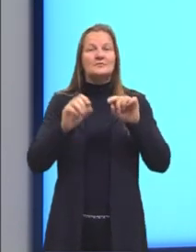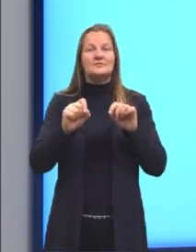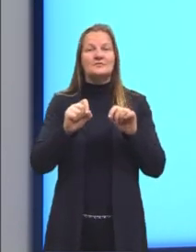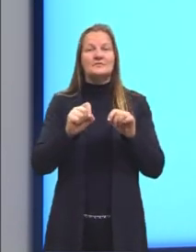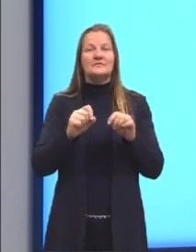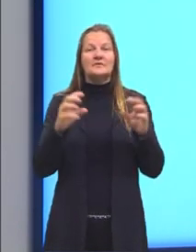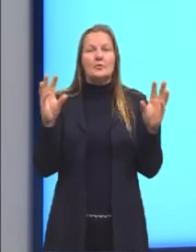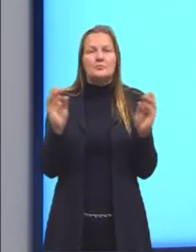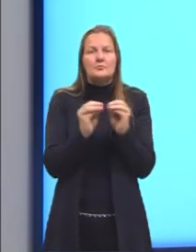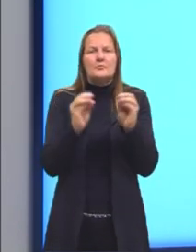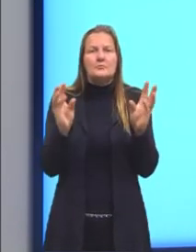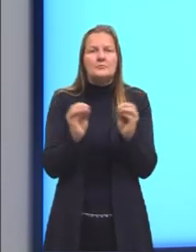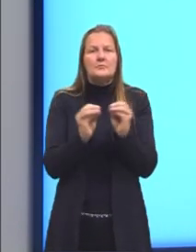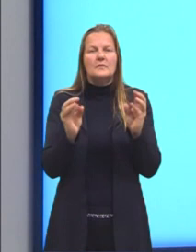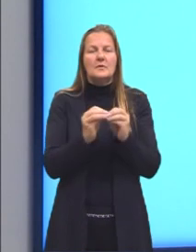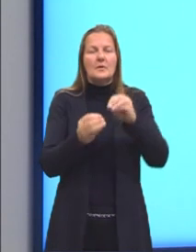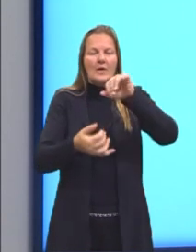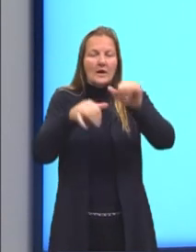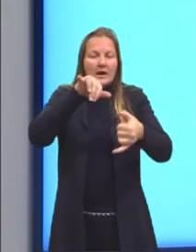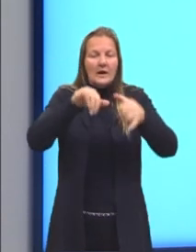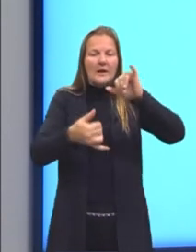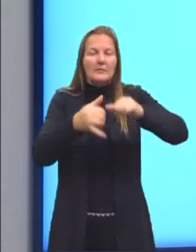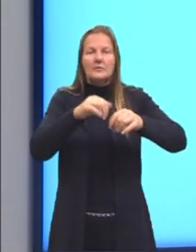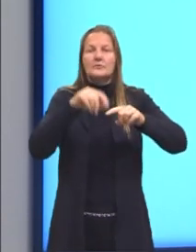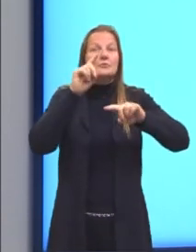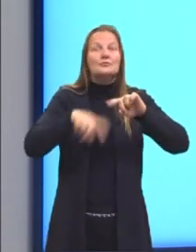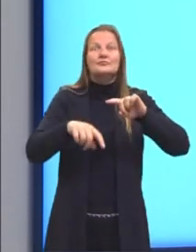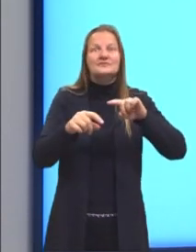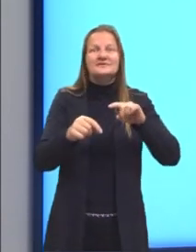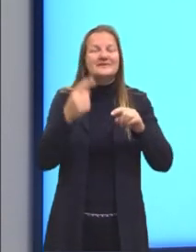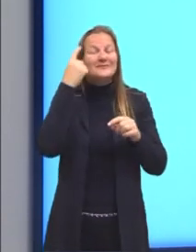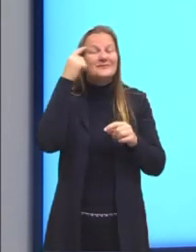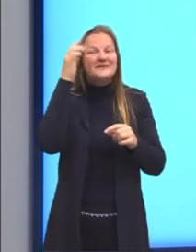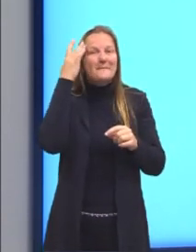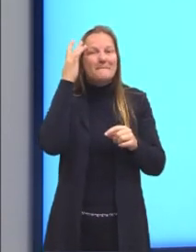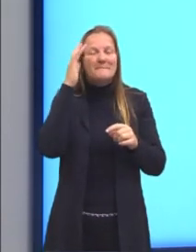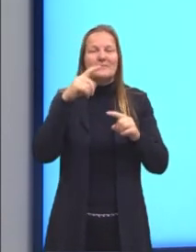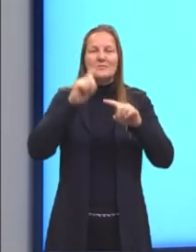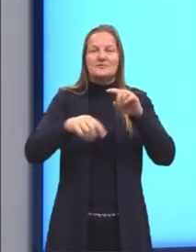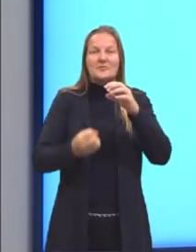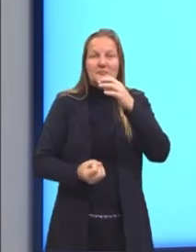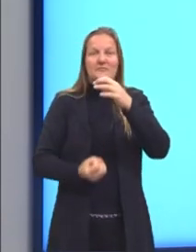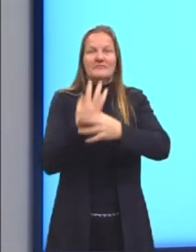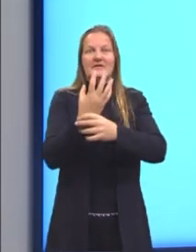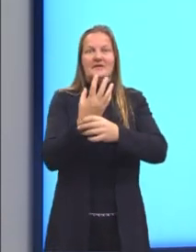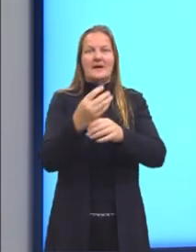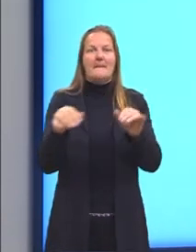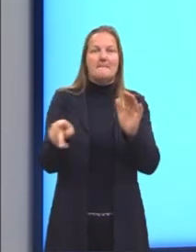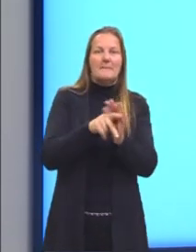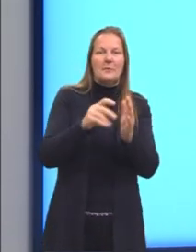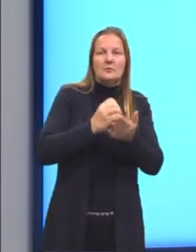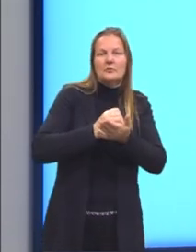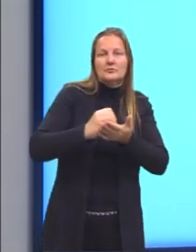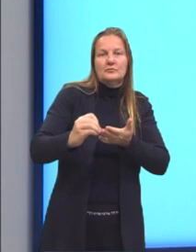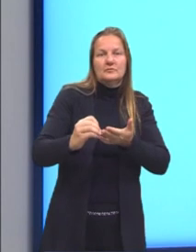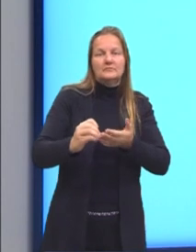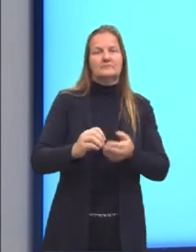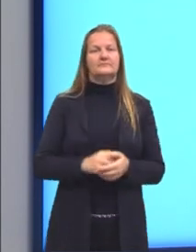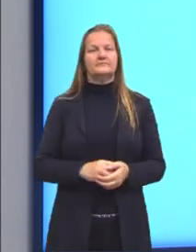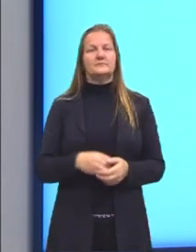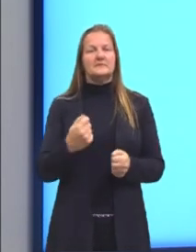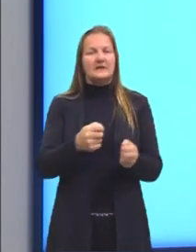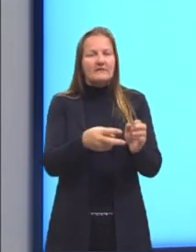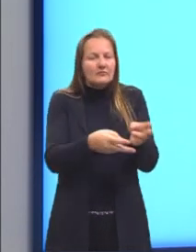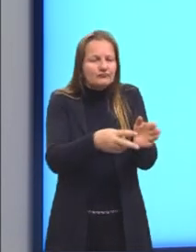ser sintetizados em laboratório ou seja não conseguiria produzir um composto orgânico seu precisava E